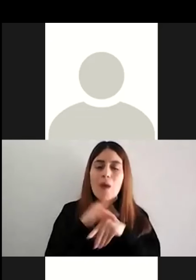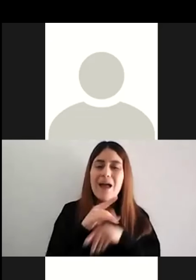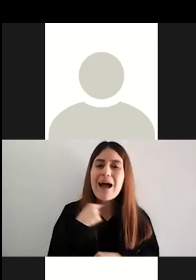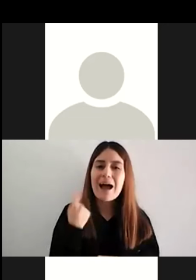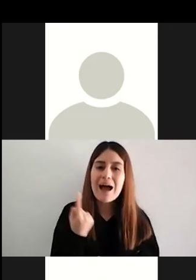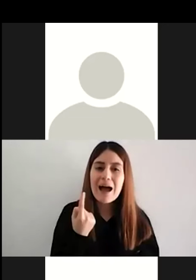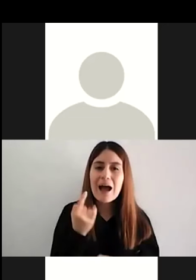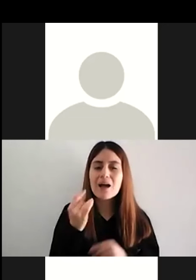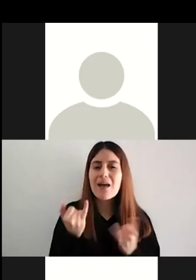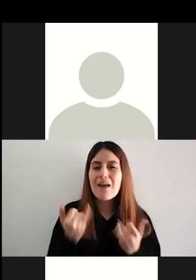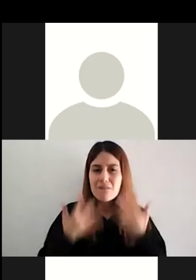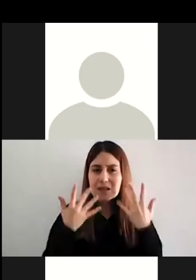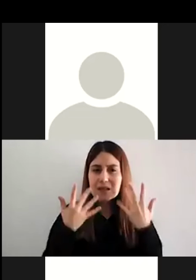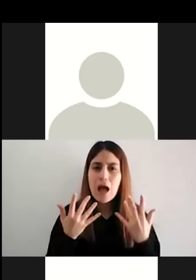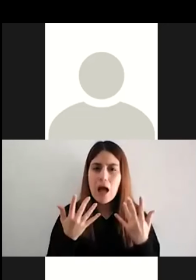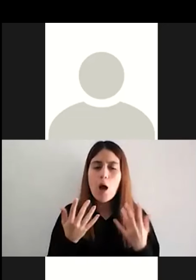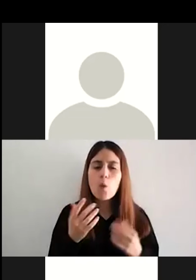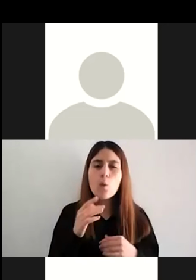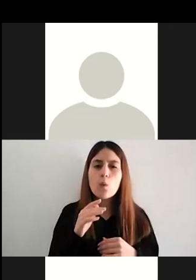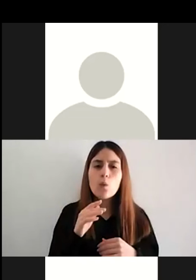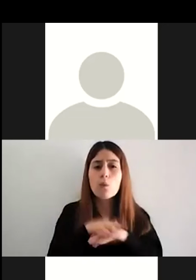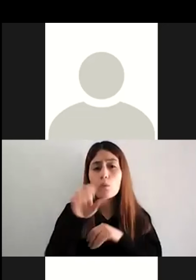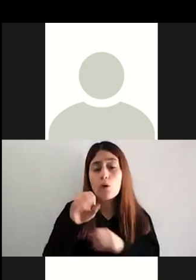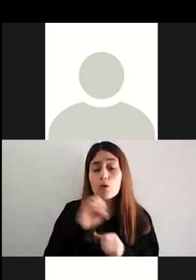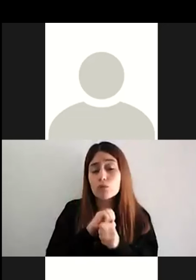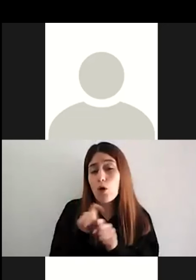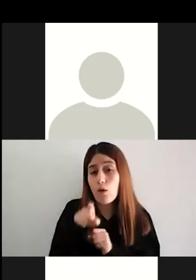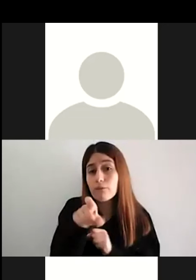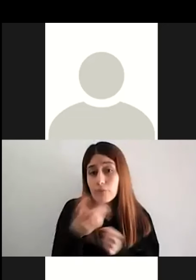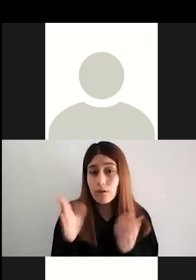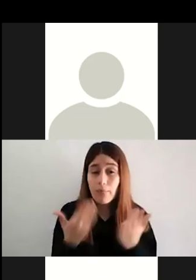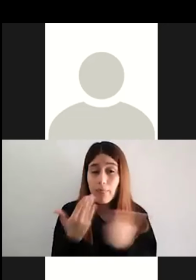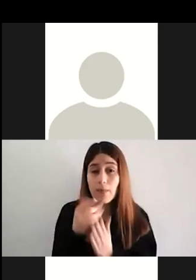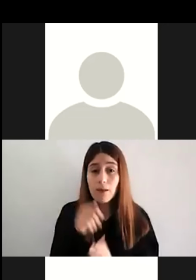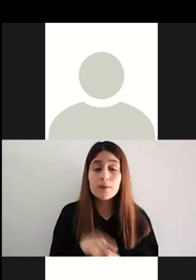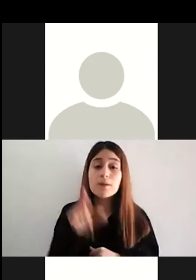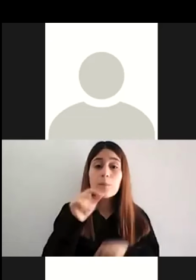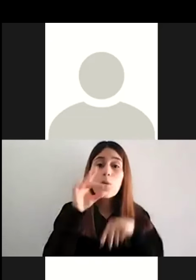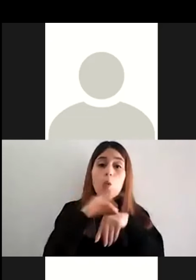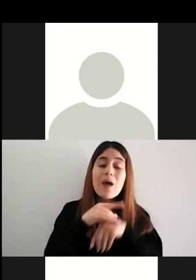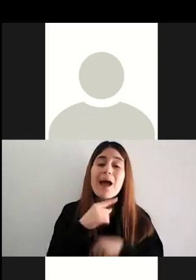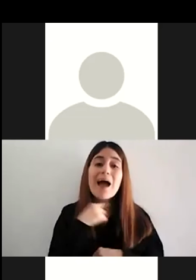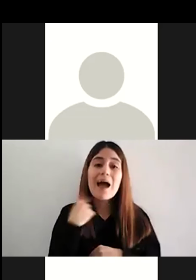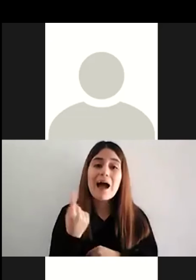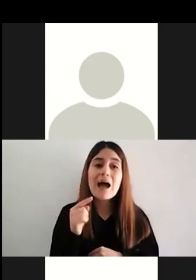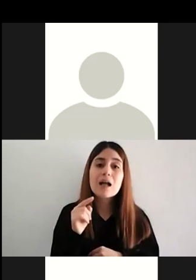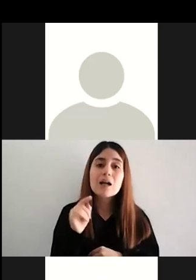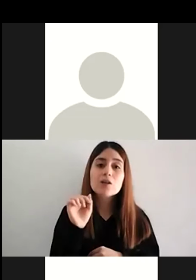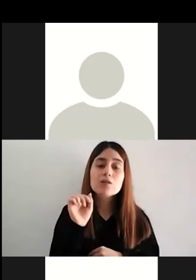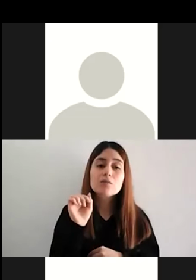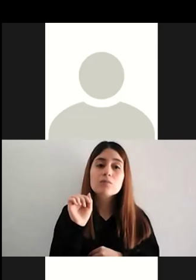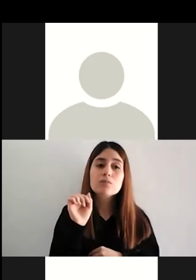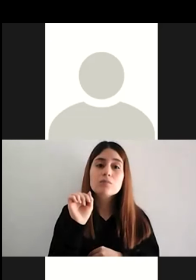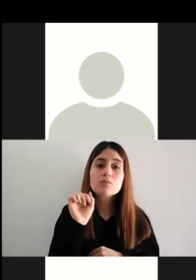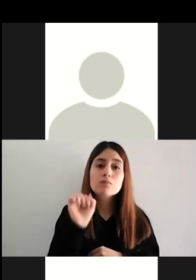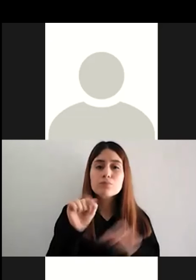raras infecciosas, um pouco potenciado pelo Covid-19, doenças raras no âmbito de